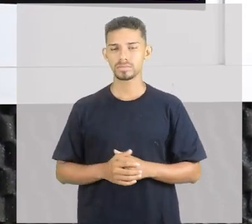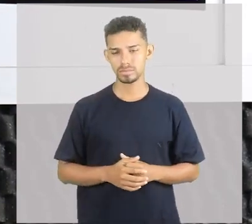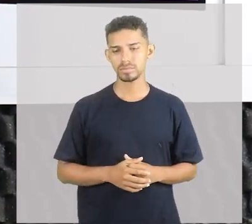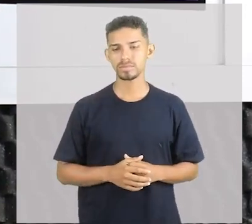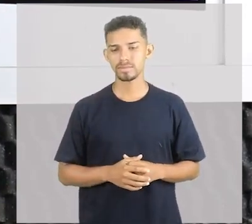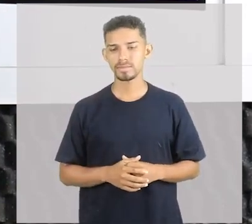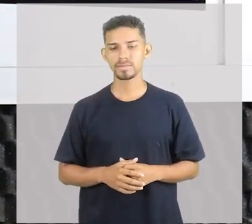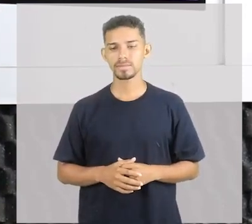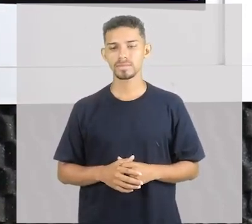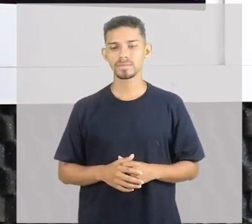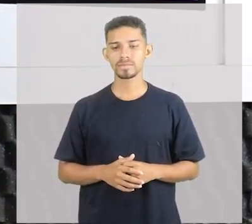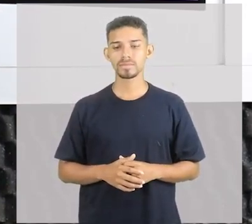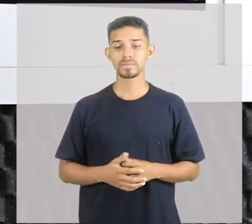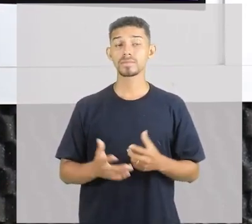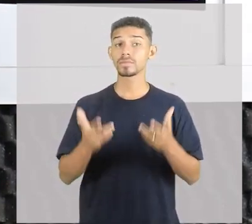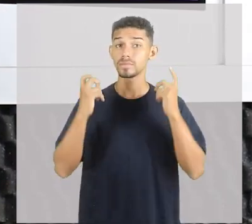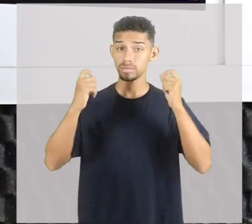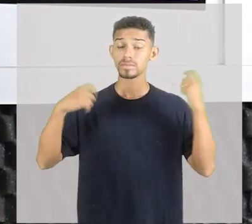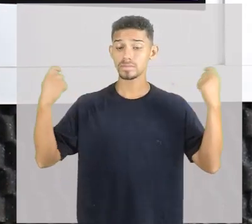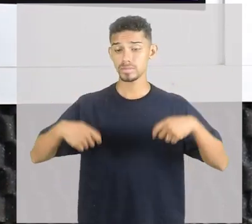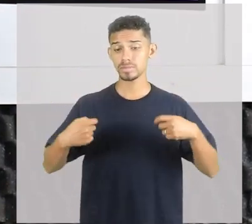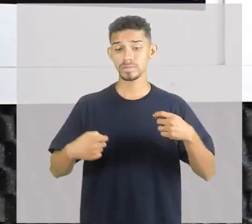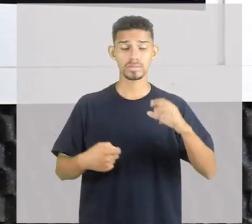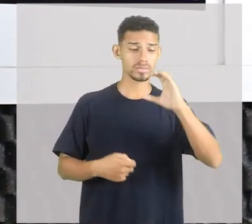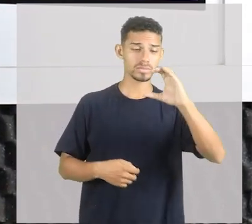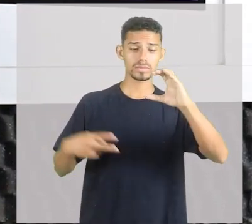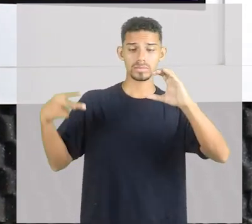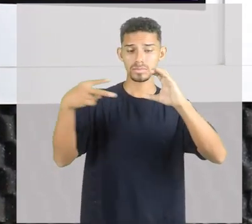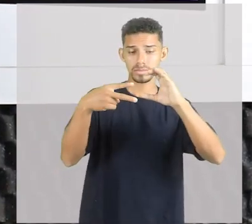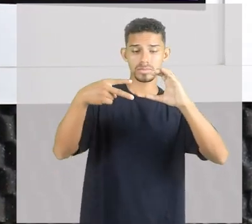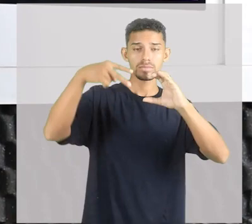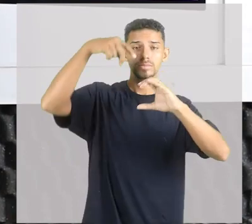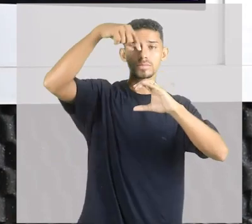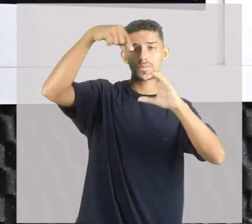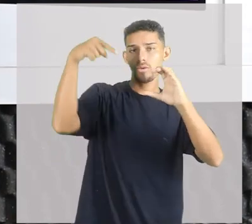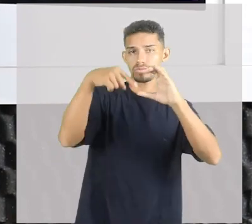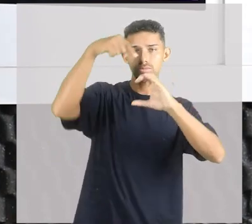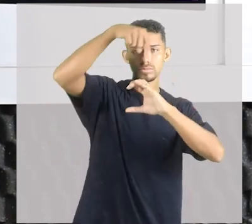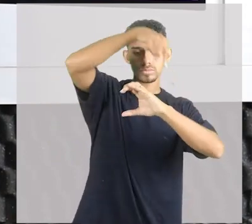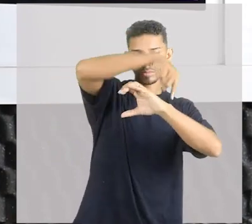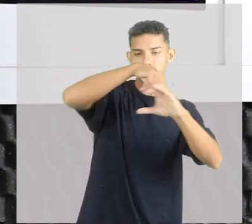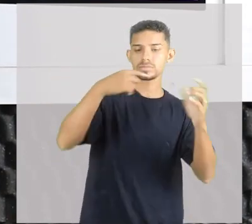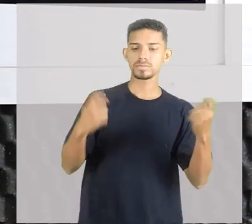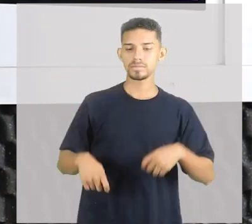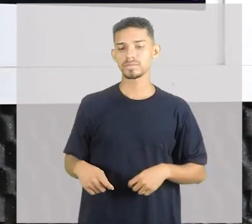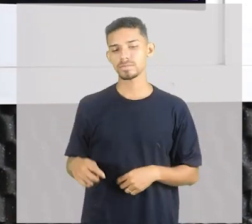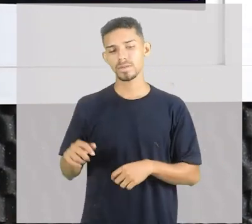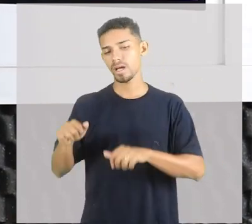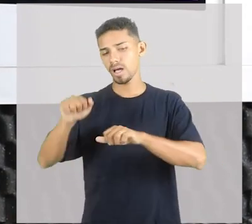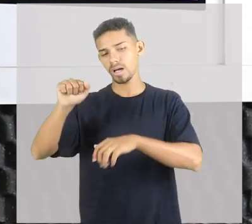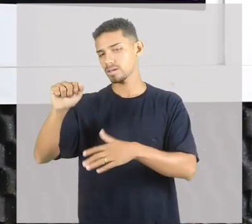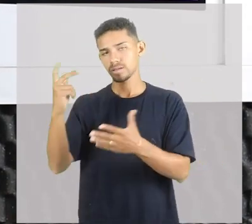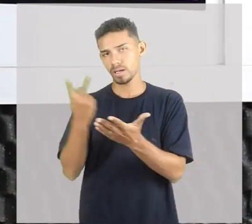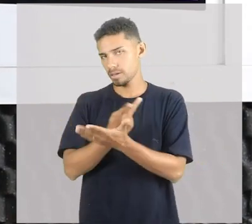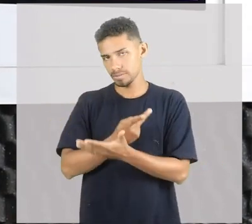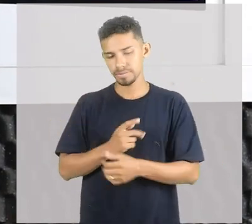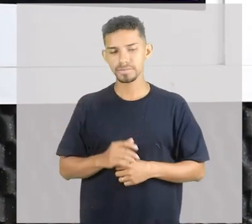hidrogênios. Porque eu preciso ter as quatro ligações, né? O filho viu isso. Então, letra A, não está errada a letra